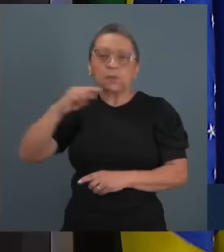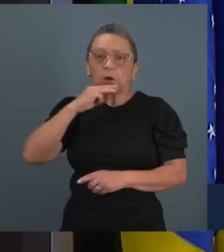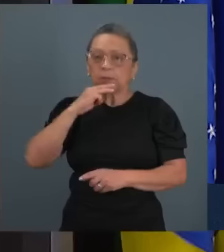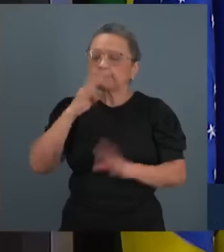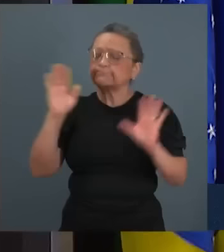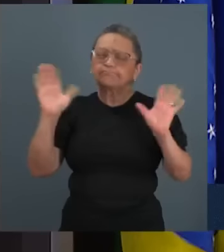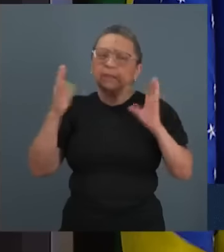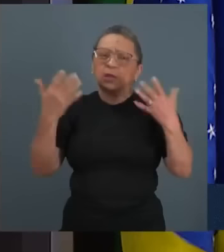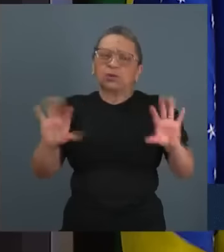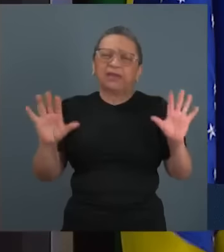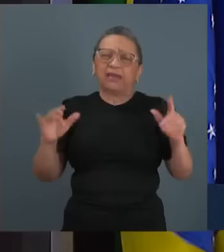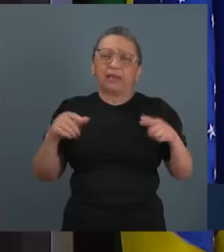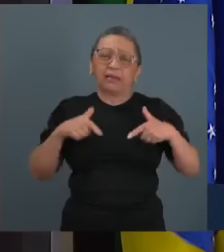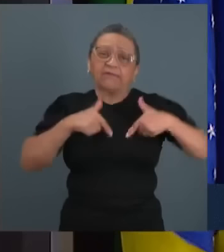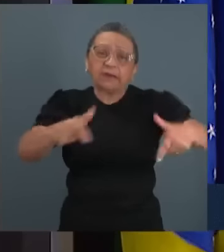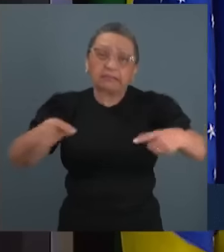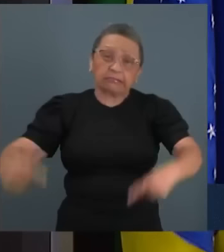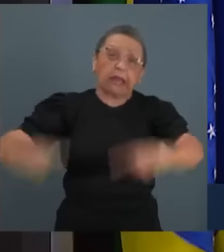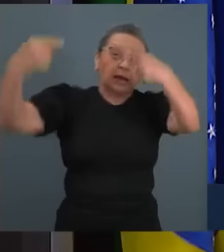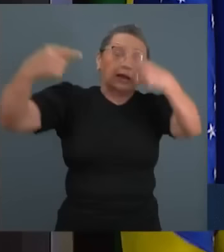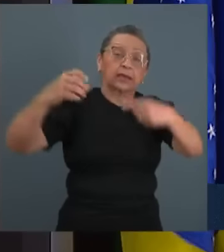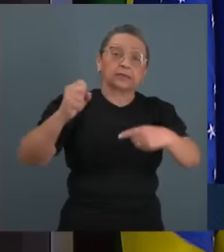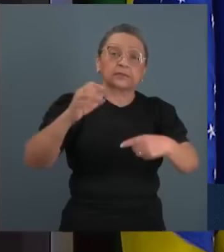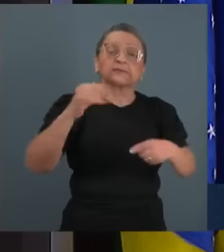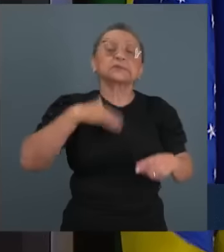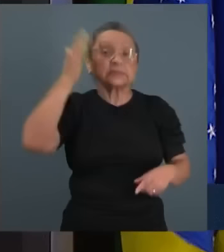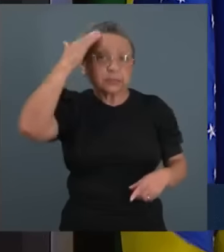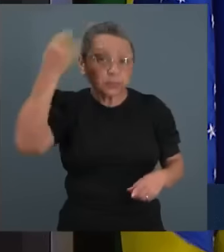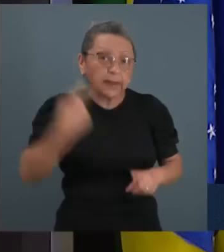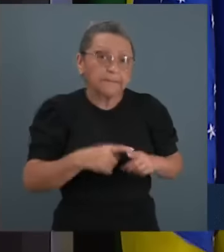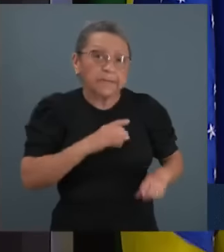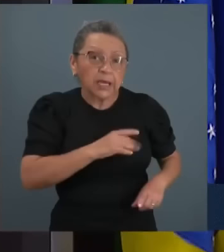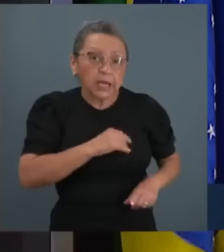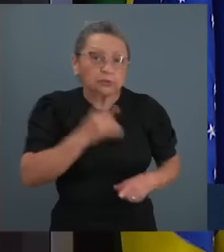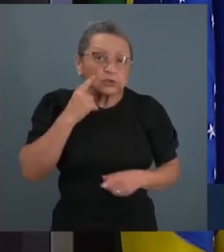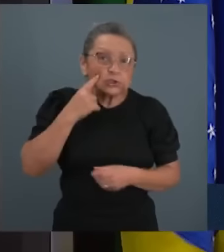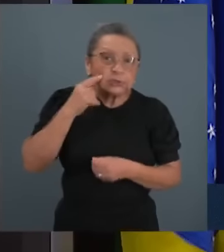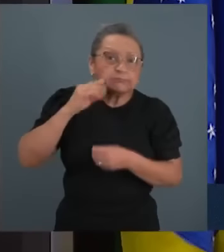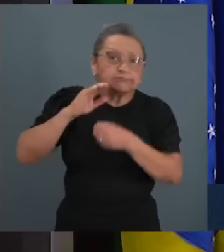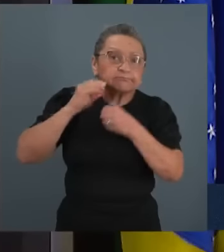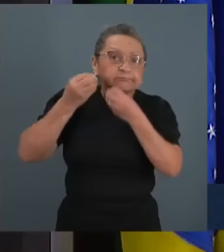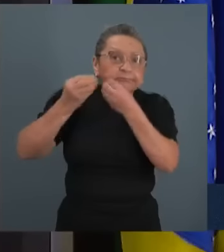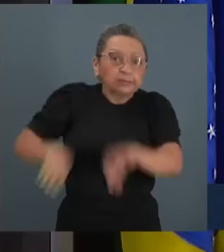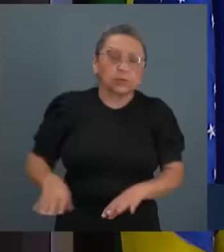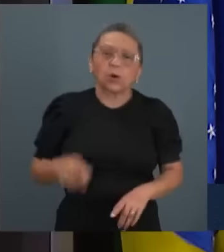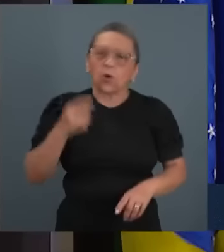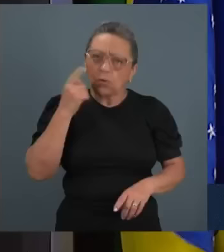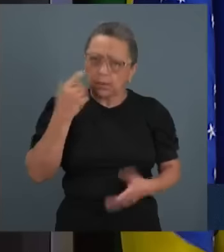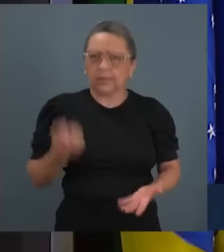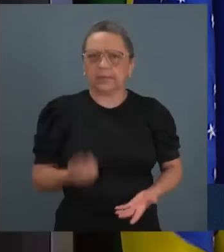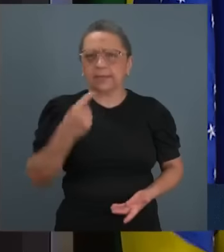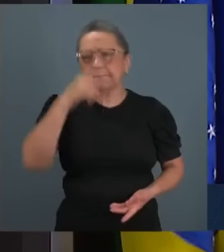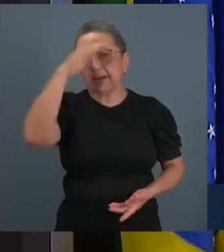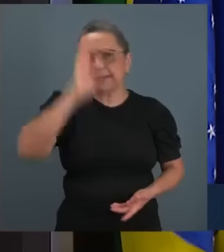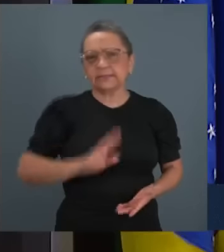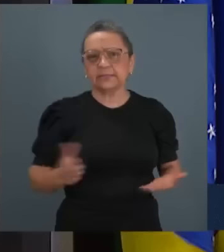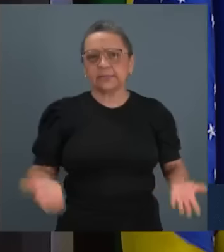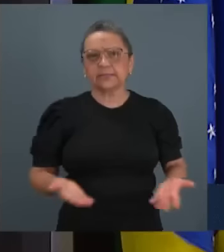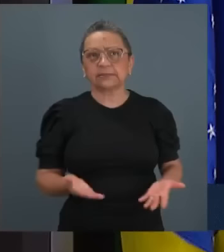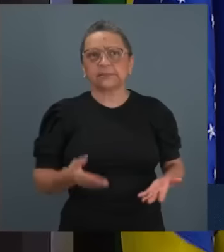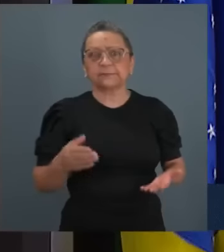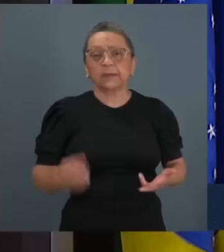com o STF, com receio, sabe de quê? De retaliação. Olha a democracia que a gente vive. É um